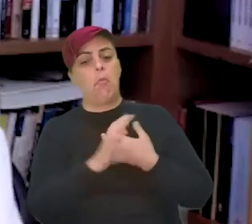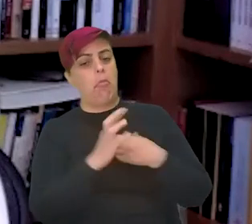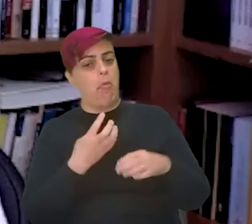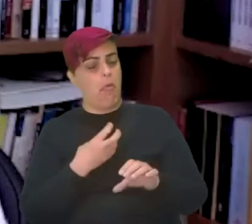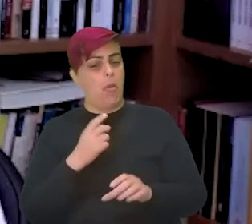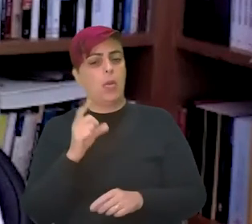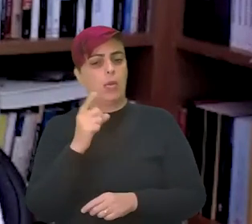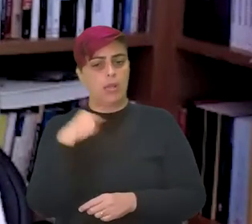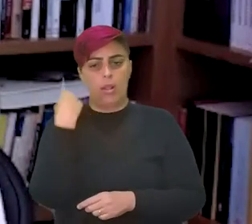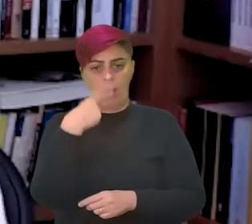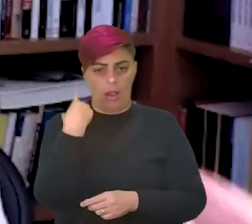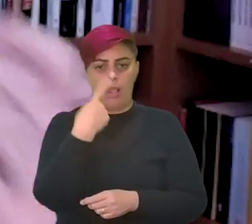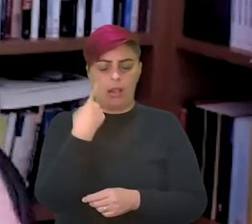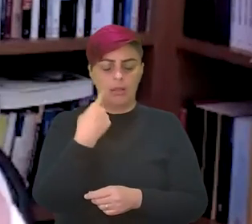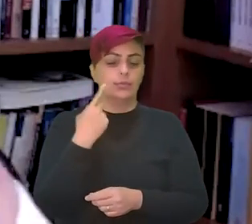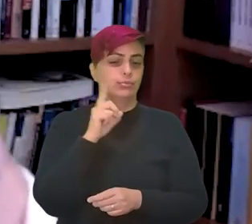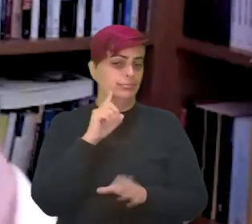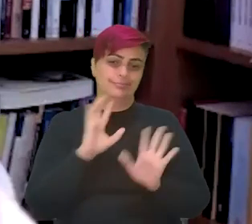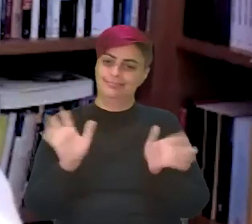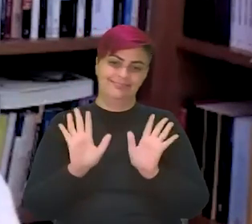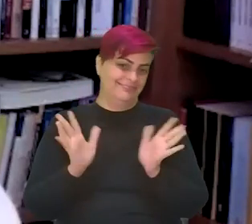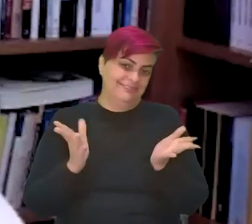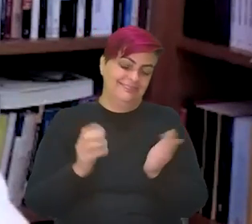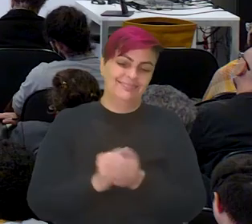24 horas por dia, etc.